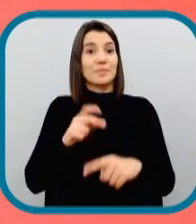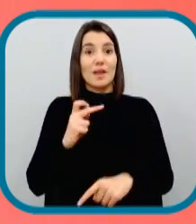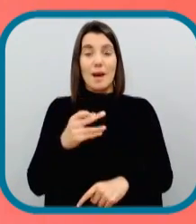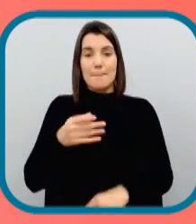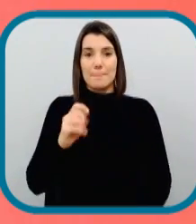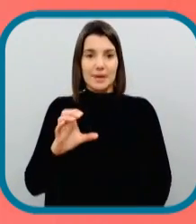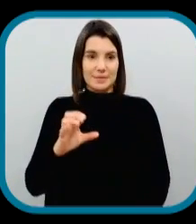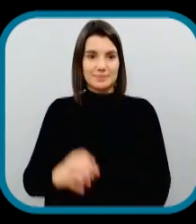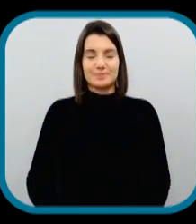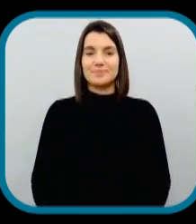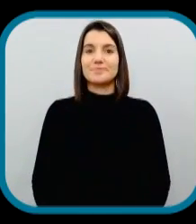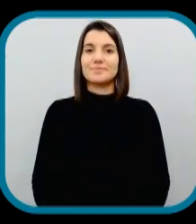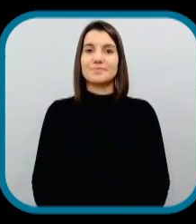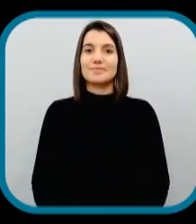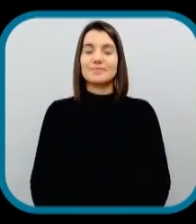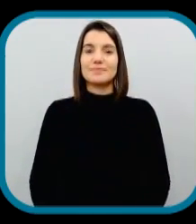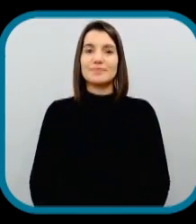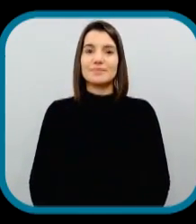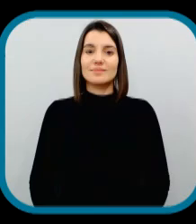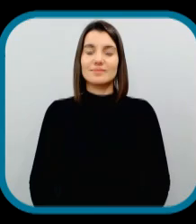da disciplina da APEC.